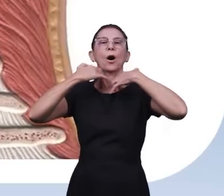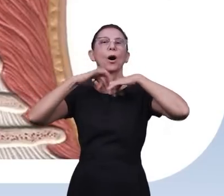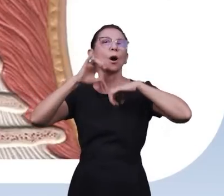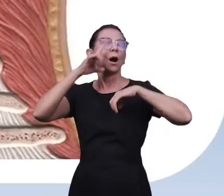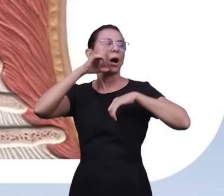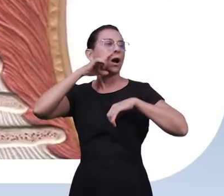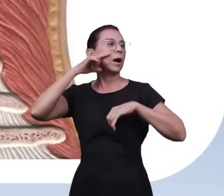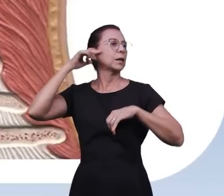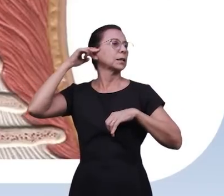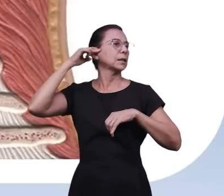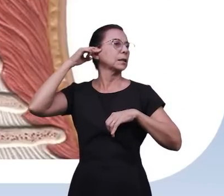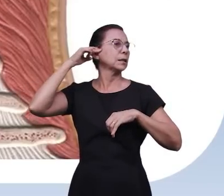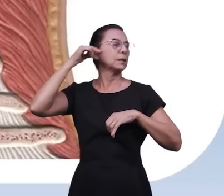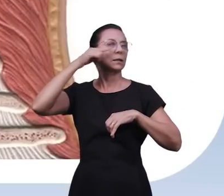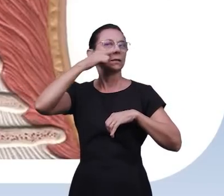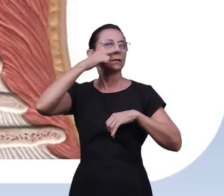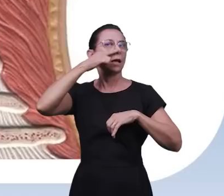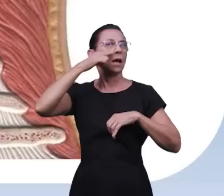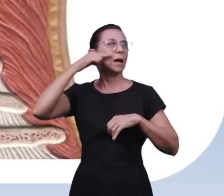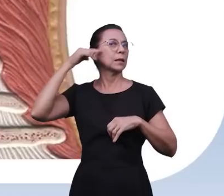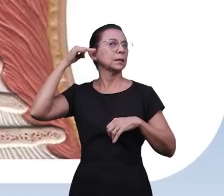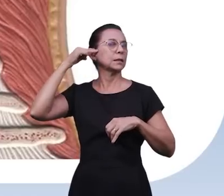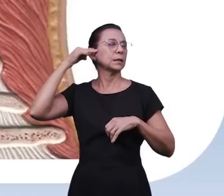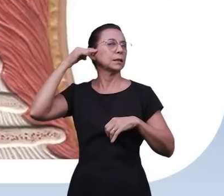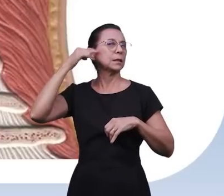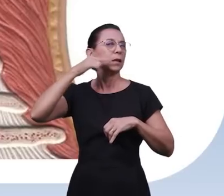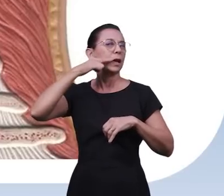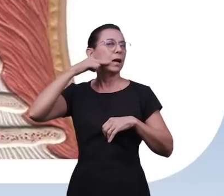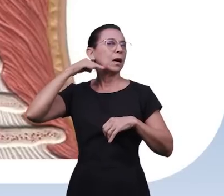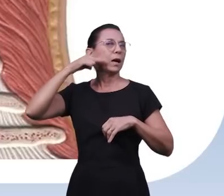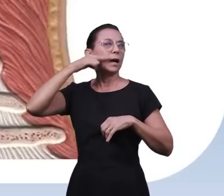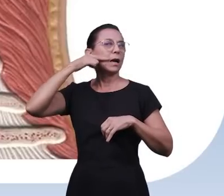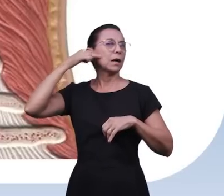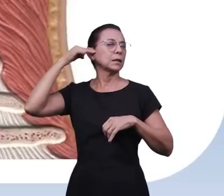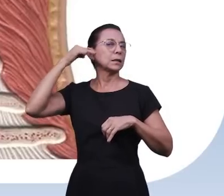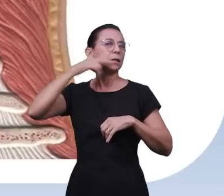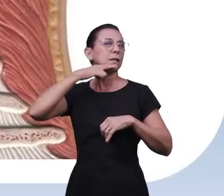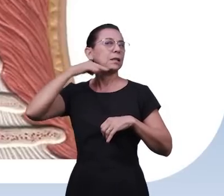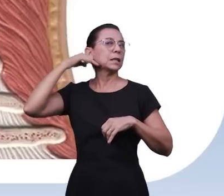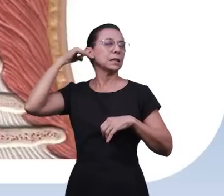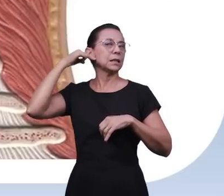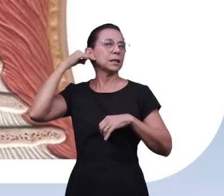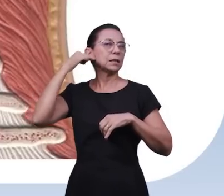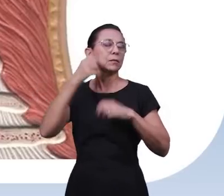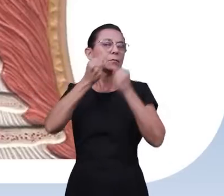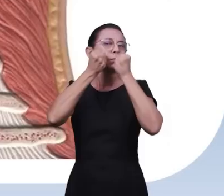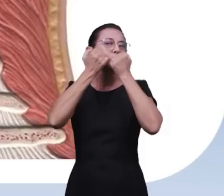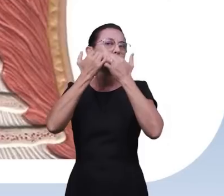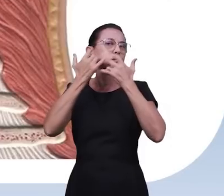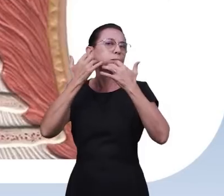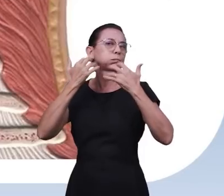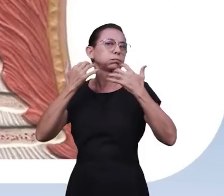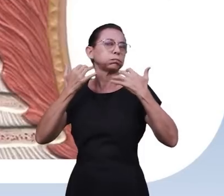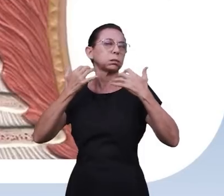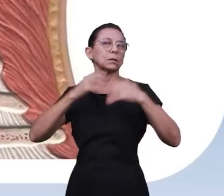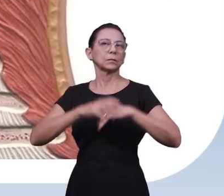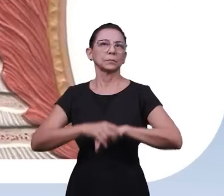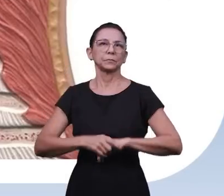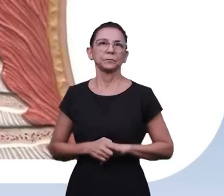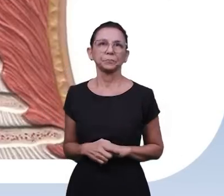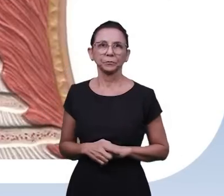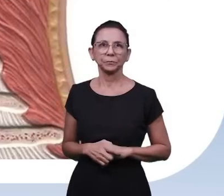ressonância. Isso nós falamos na aula anterior e estamos agora trazendo um pouco mais de detalhes para esse